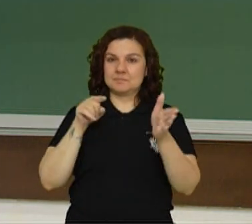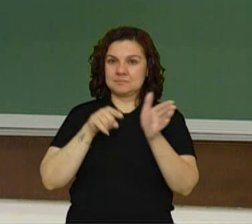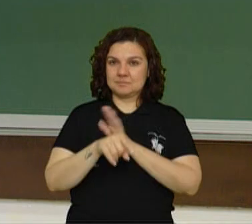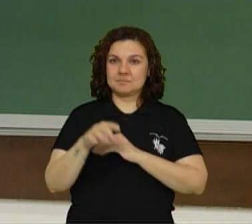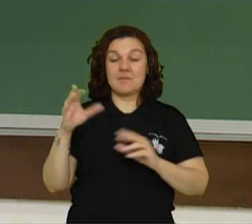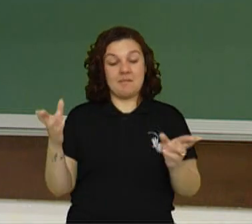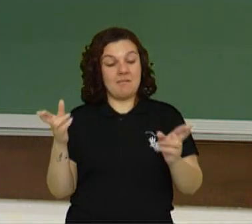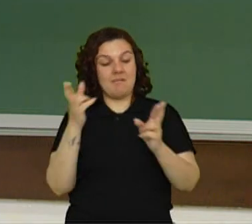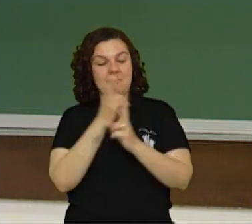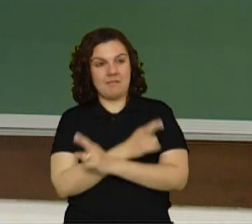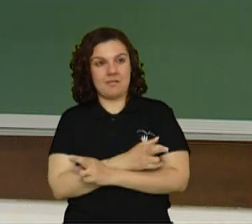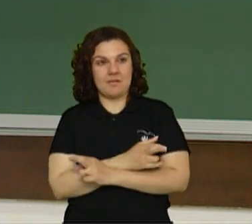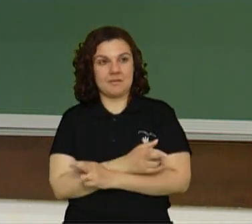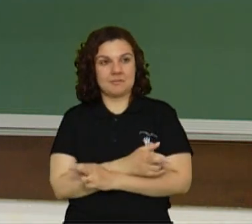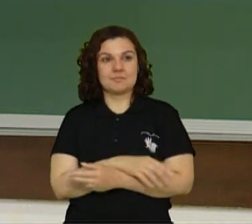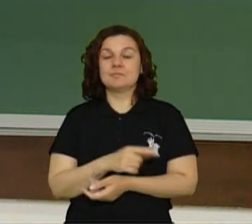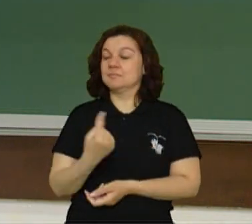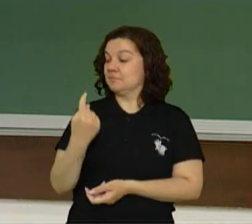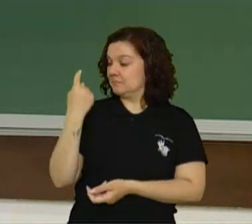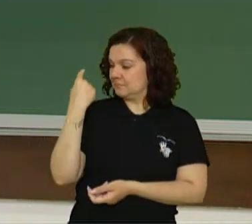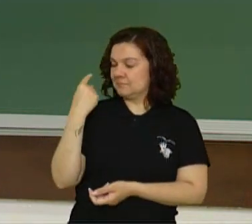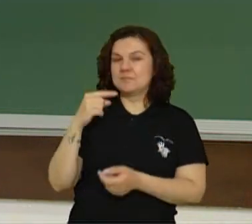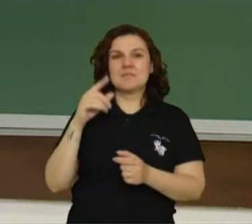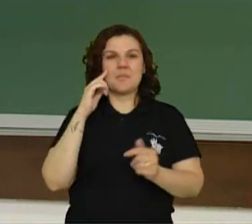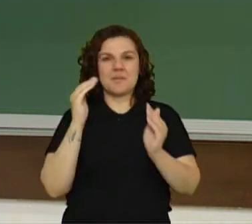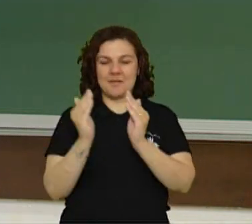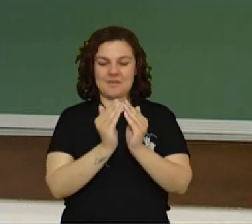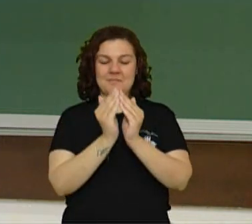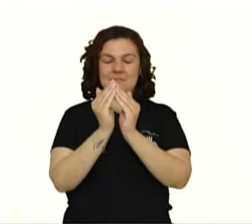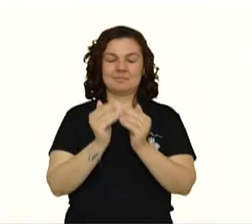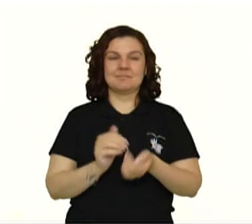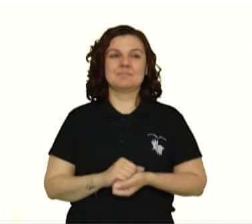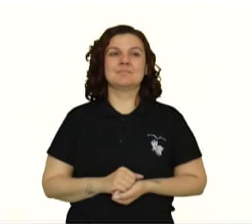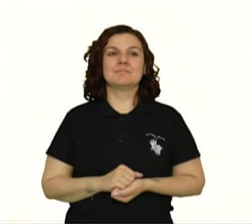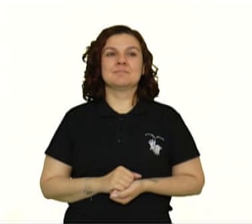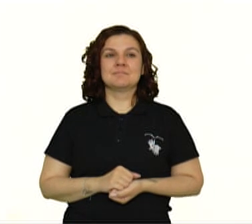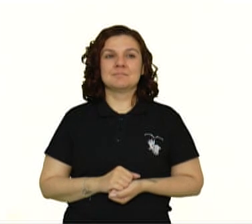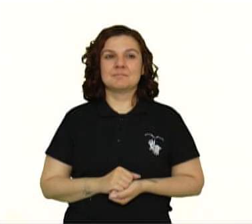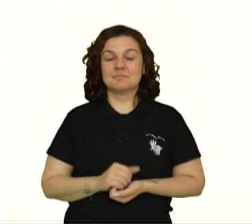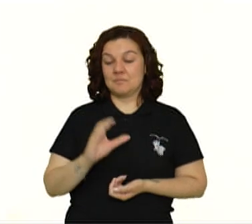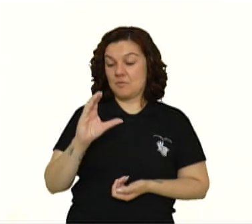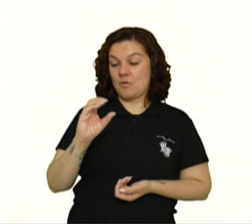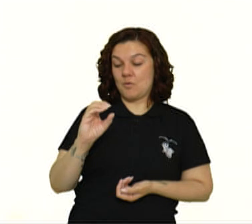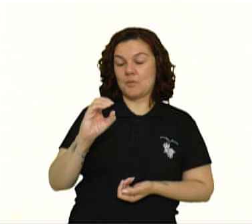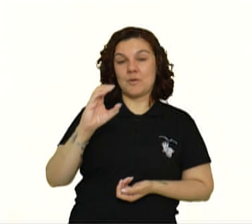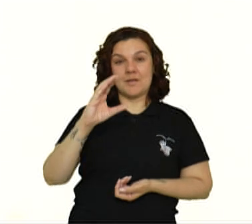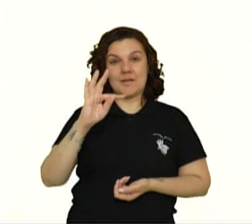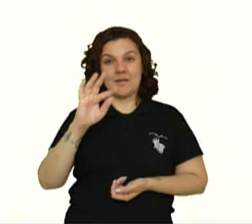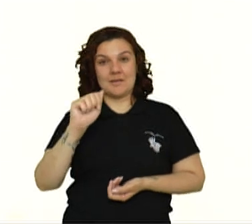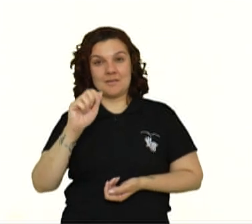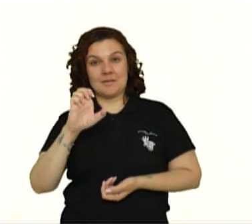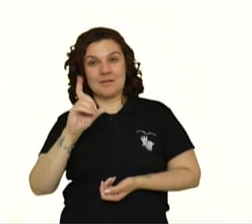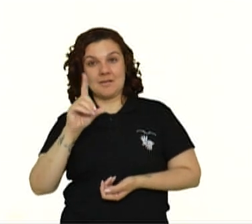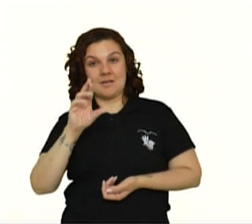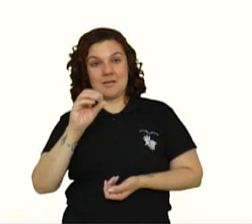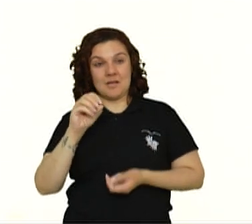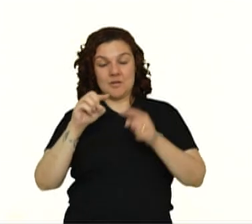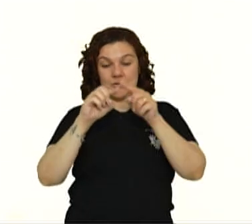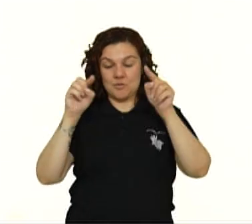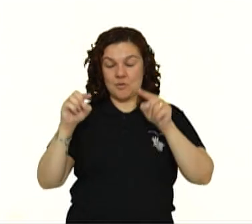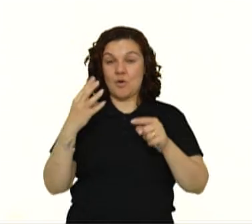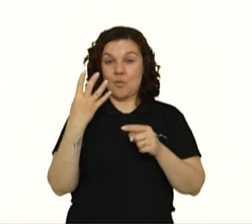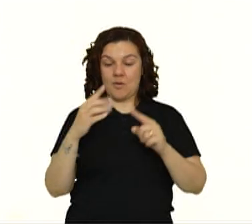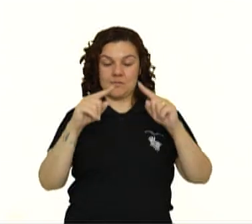quiz relacionado ao nosso hectaedro, aquele balãozinho de São João. O octaedro regular possui quatro triângulos